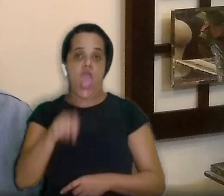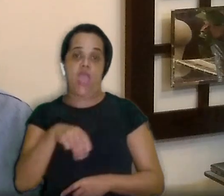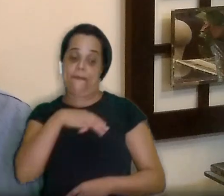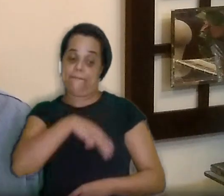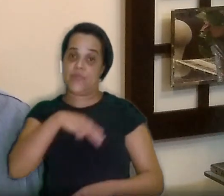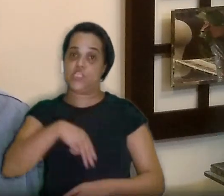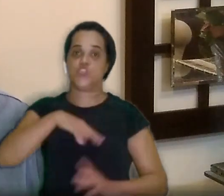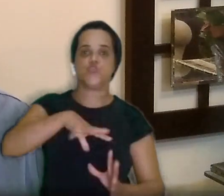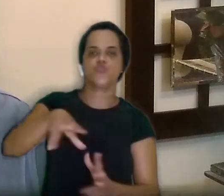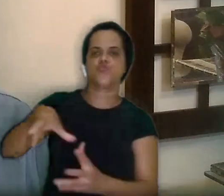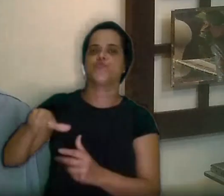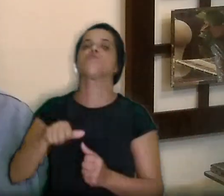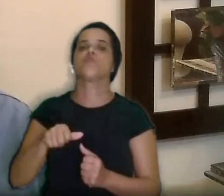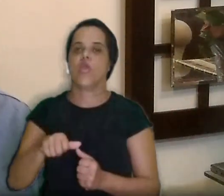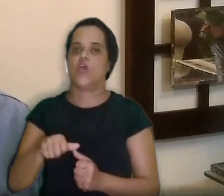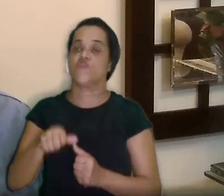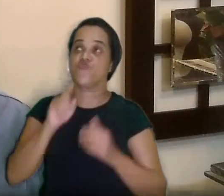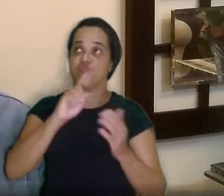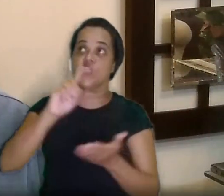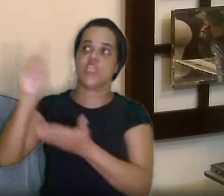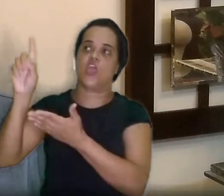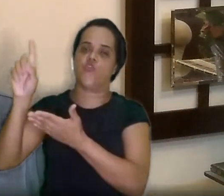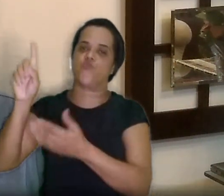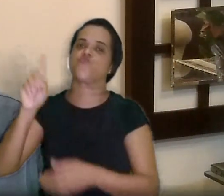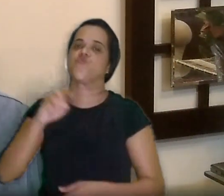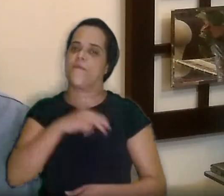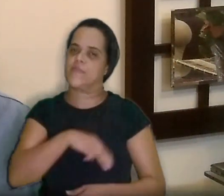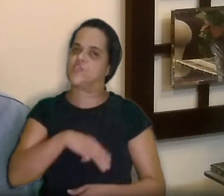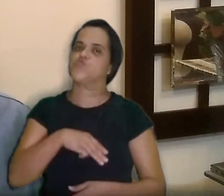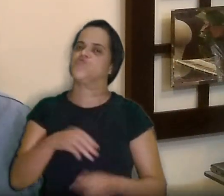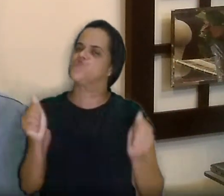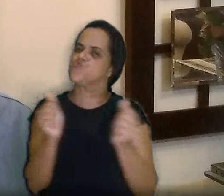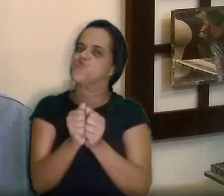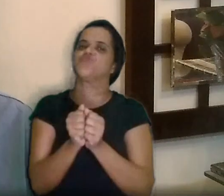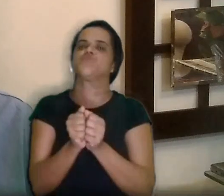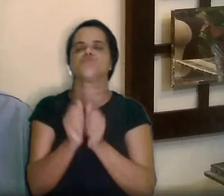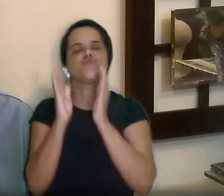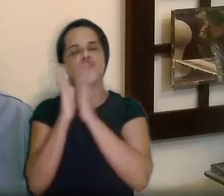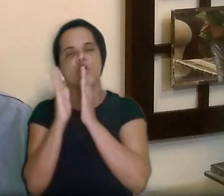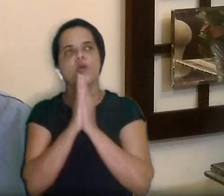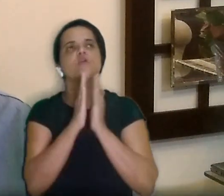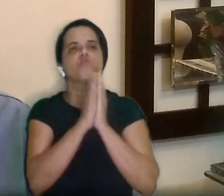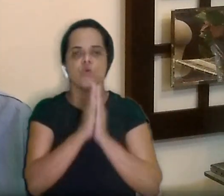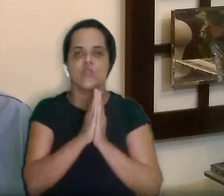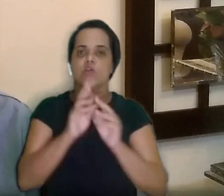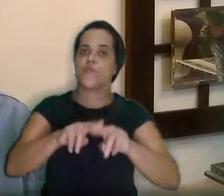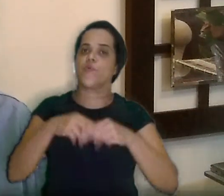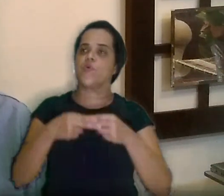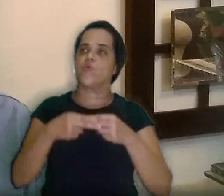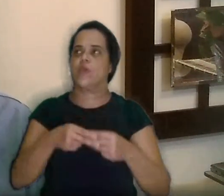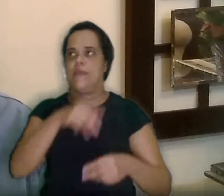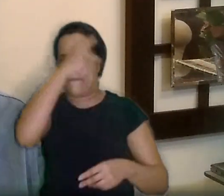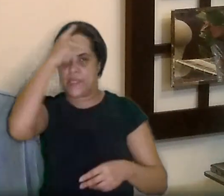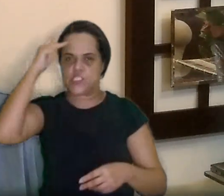nós queremos agradecer a Deus pela vida de cada missionário. E pedimos que os irmãos se unam em oração por a vida daqueles que estão dedicando